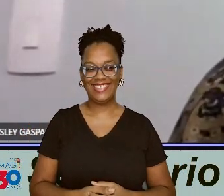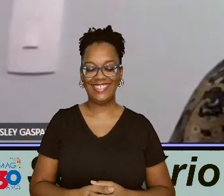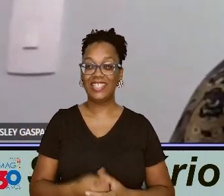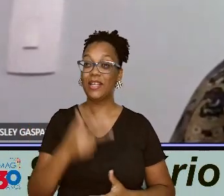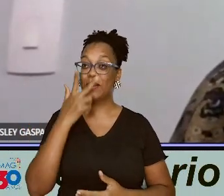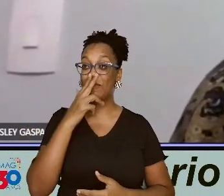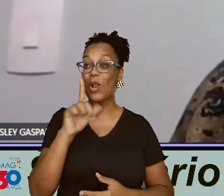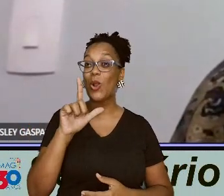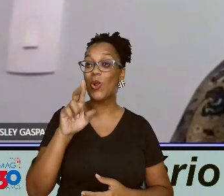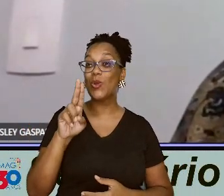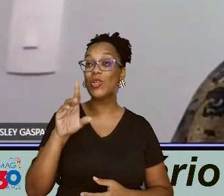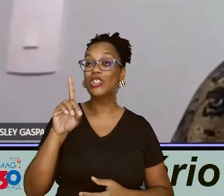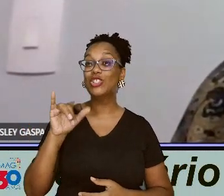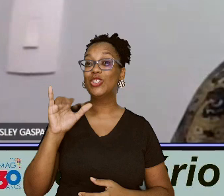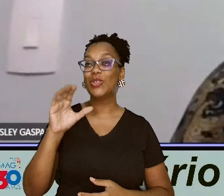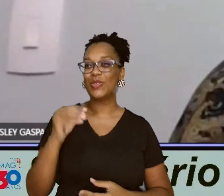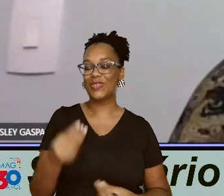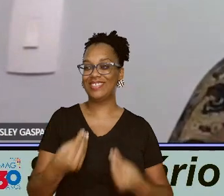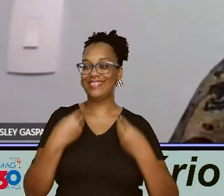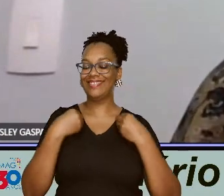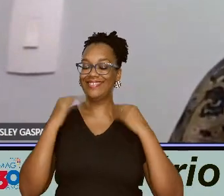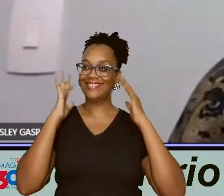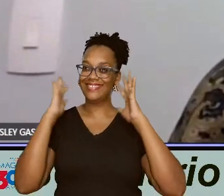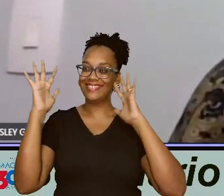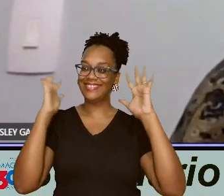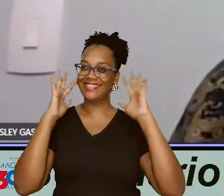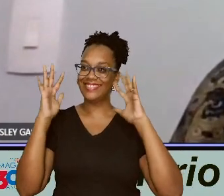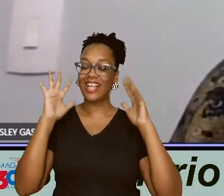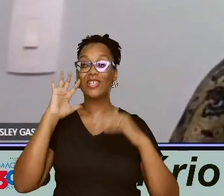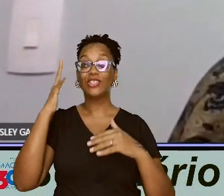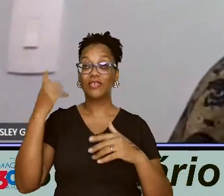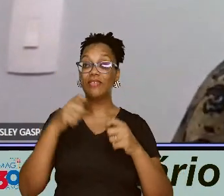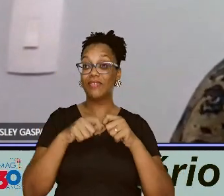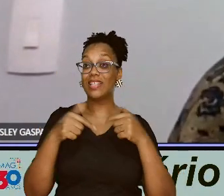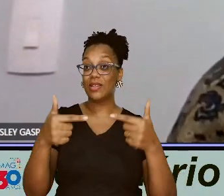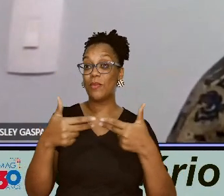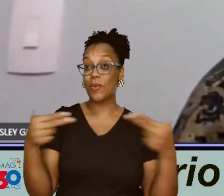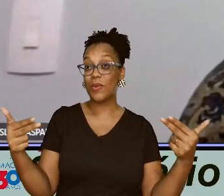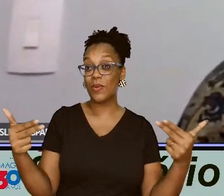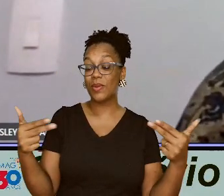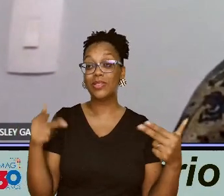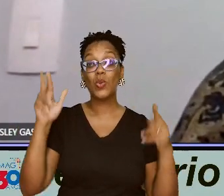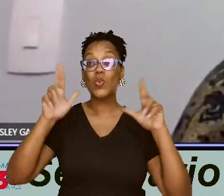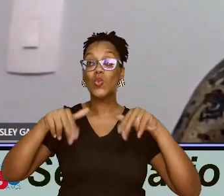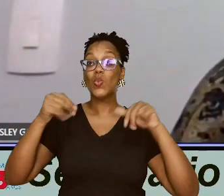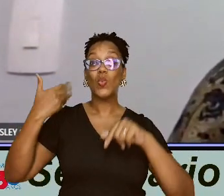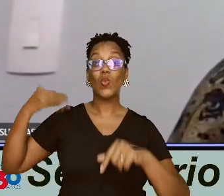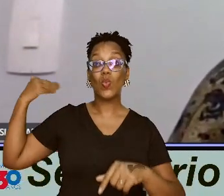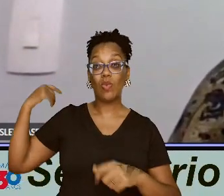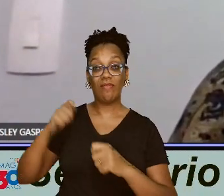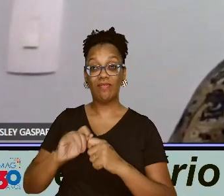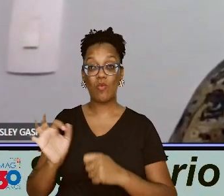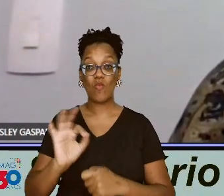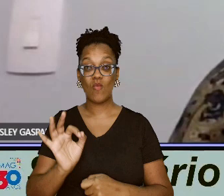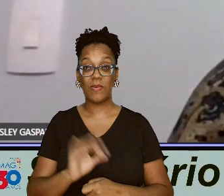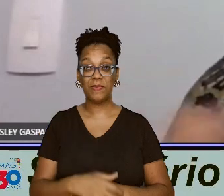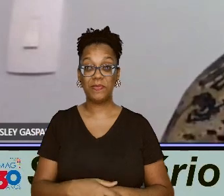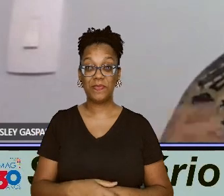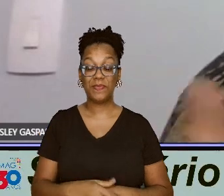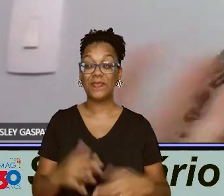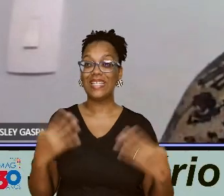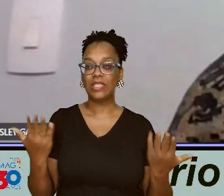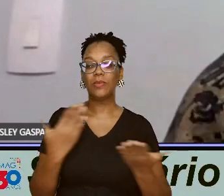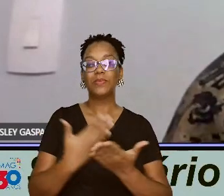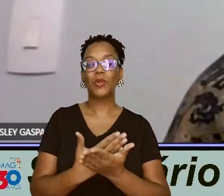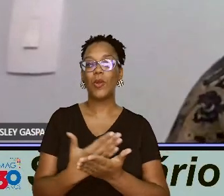na verdade, para nós. Nós resolvemos fazer uma coisa que a gente nunca tinha feito, né? Então, a gente começou,